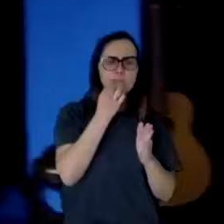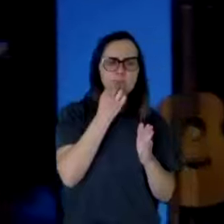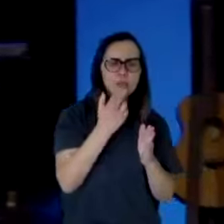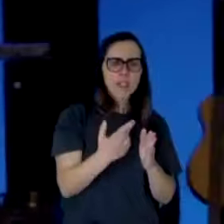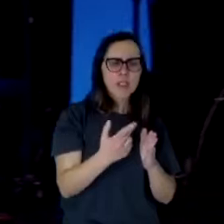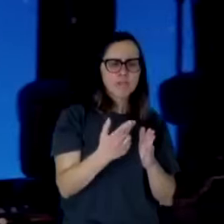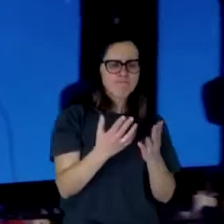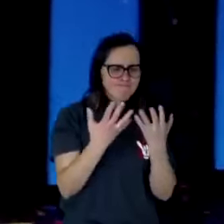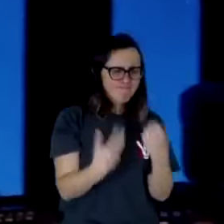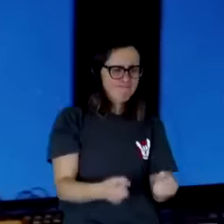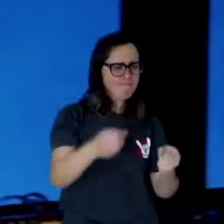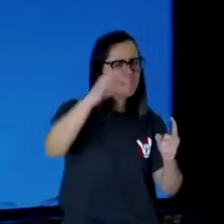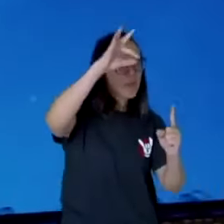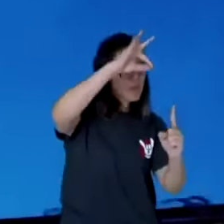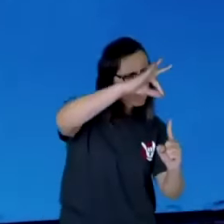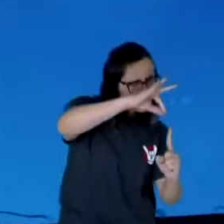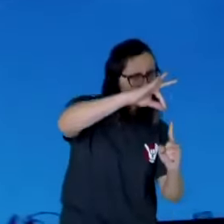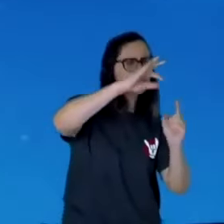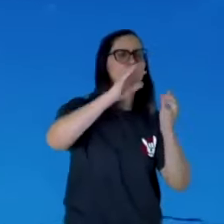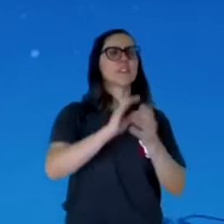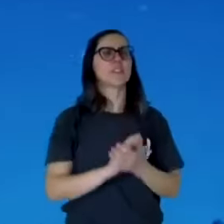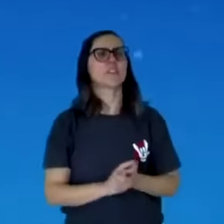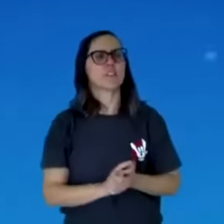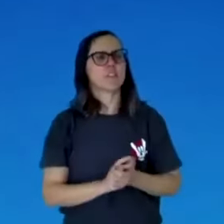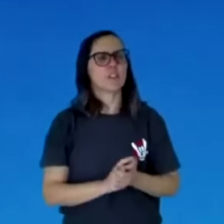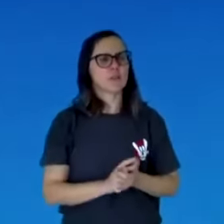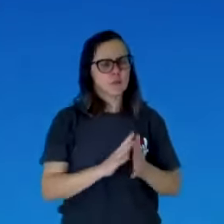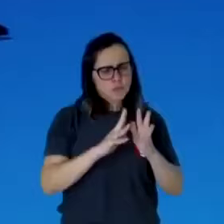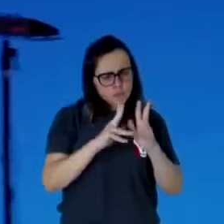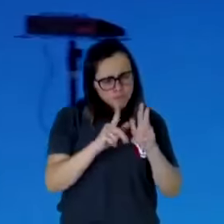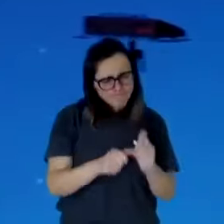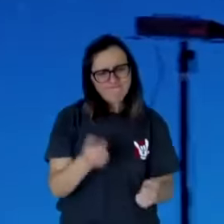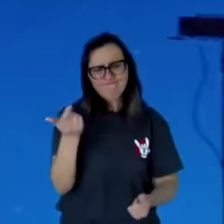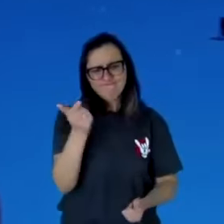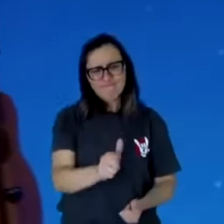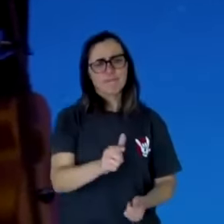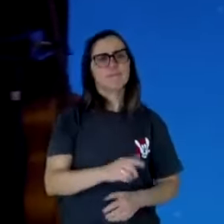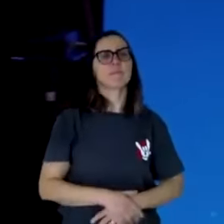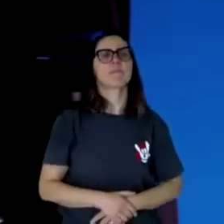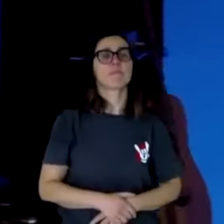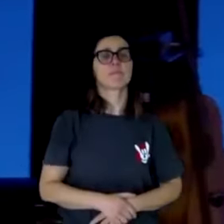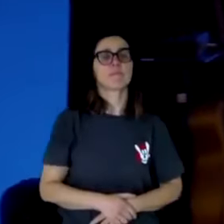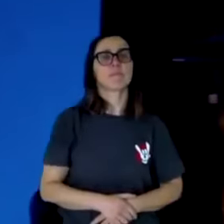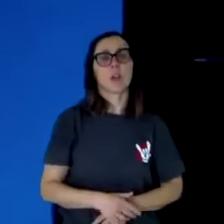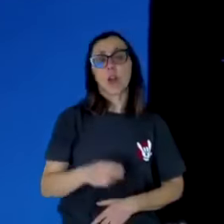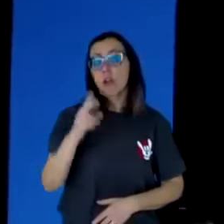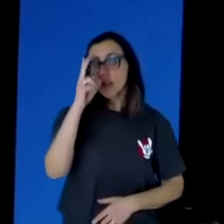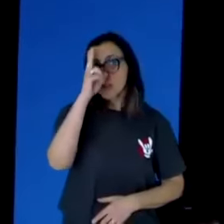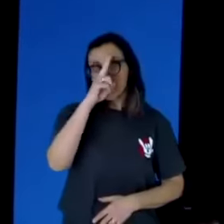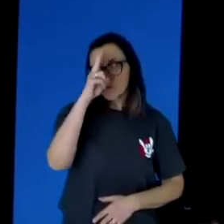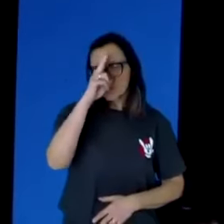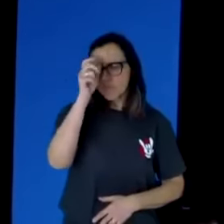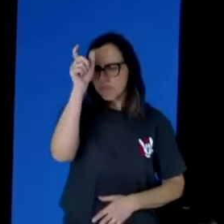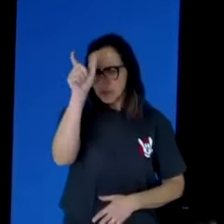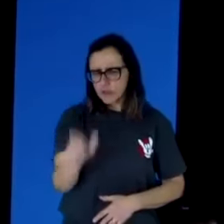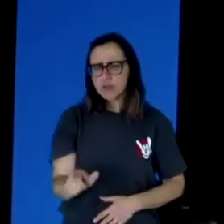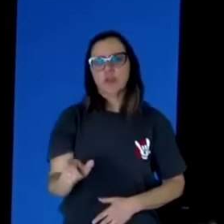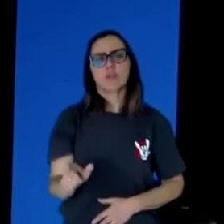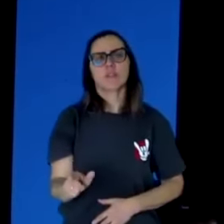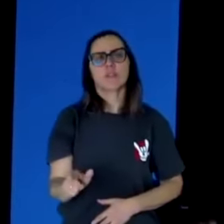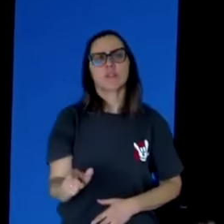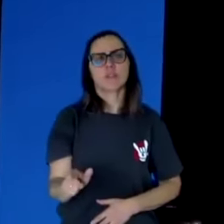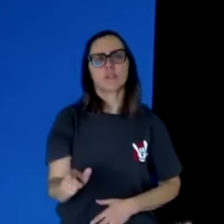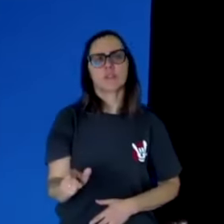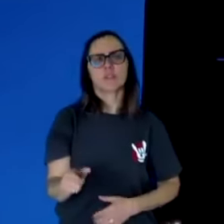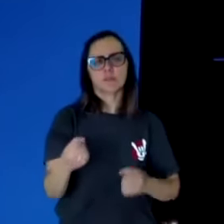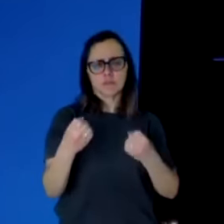agora deu bom agora vai vai agora vai quebrar tudo e diz os historiadores que foi uma das maiores igrejas do novo testamento daquela